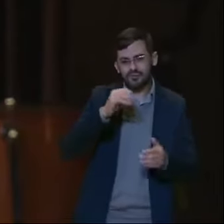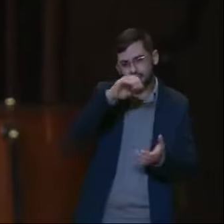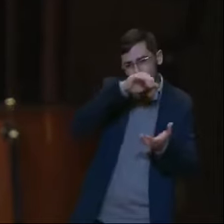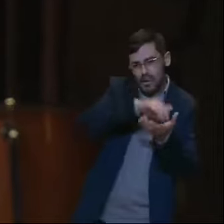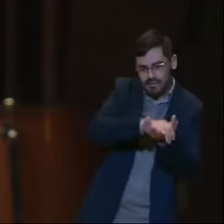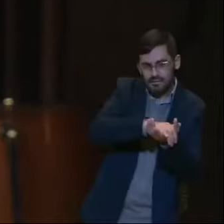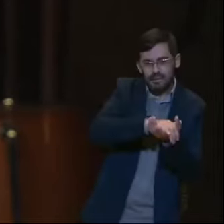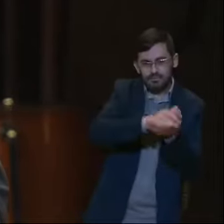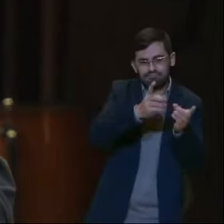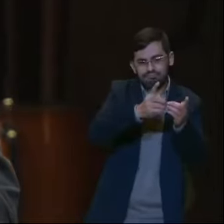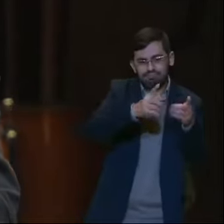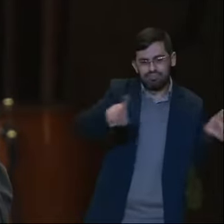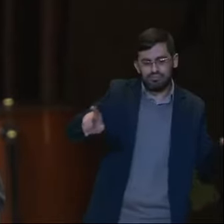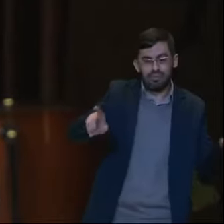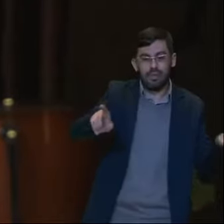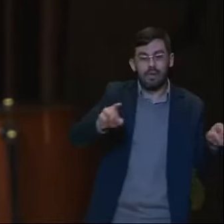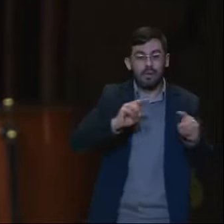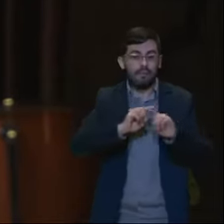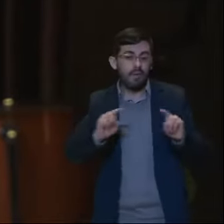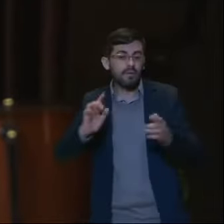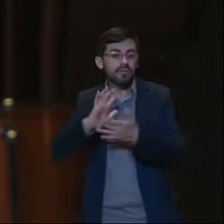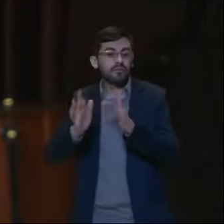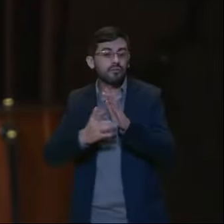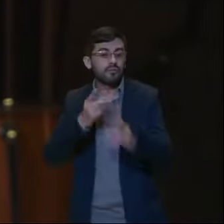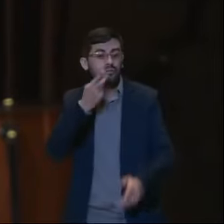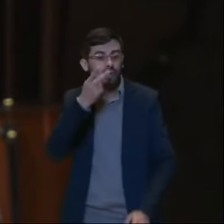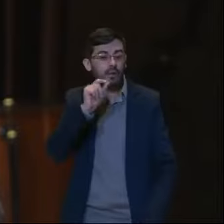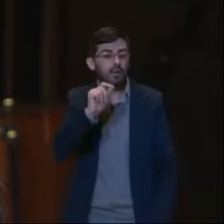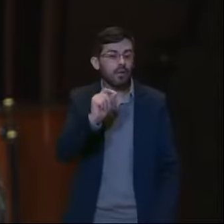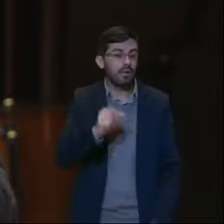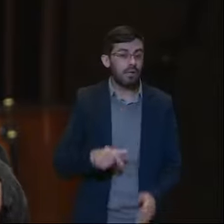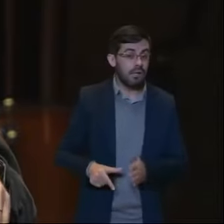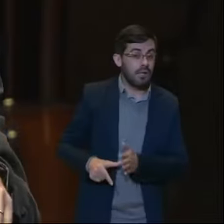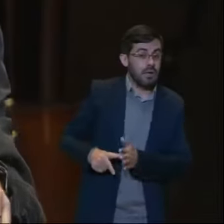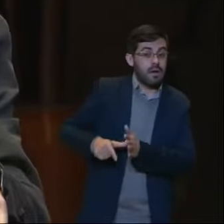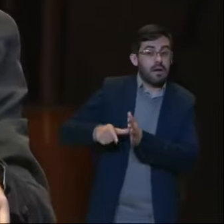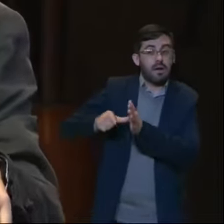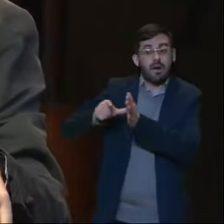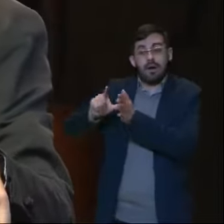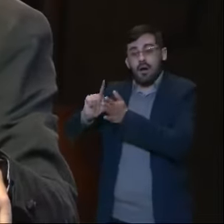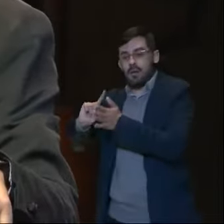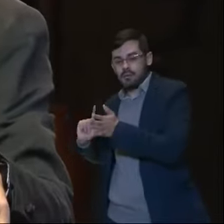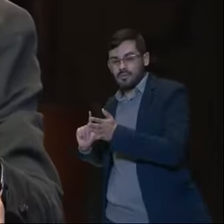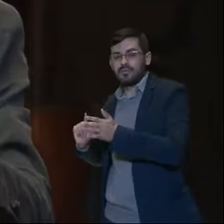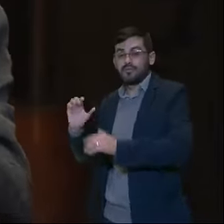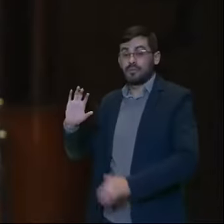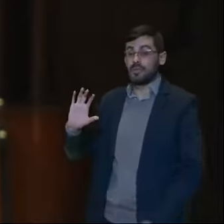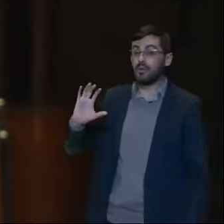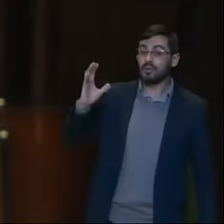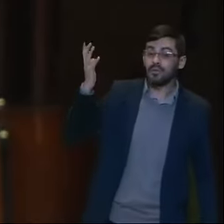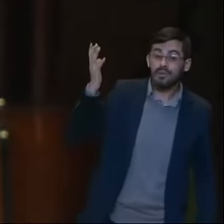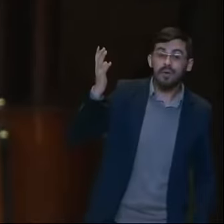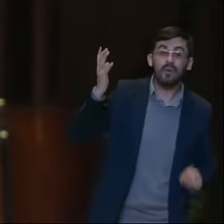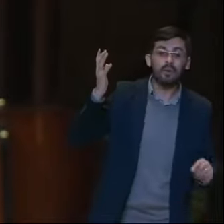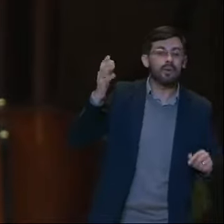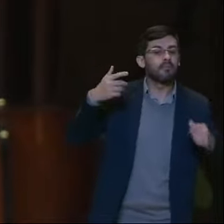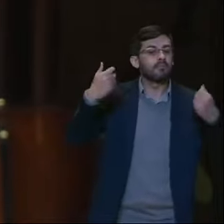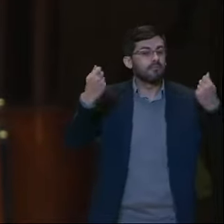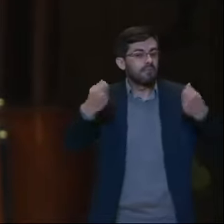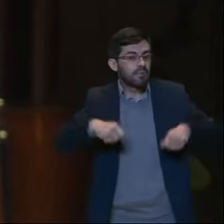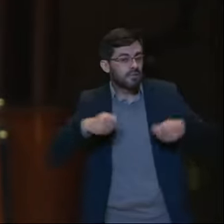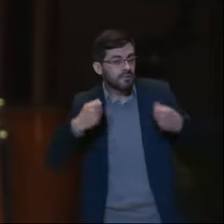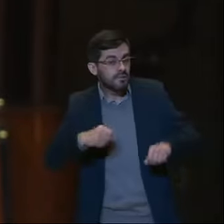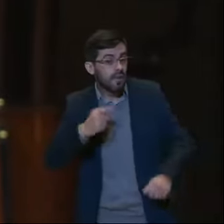seu cônjuge. E Jesus fala, olha, antes mesmo do ato ser consumado, do ato do adultério, você tem que cuidar dos